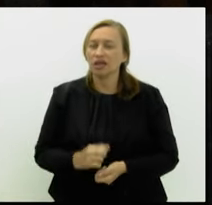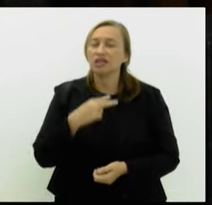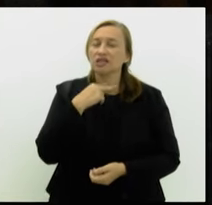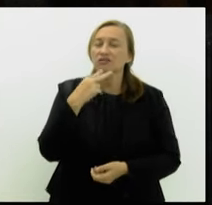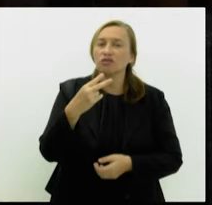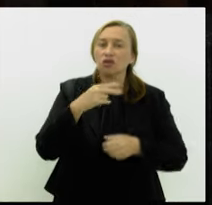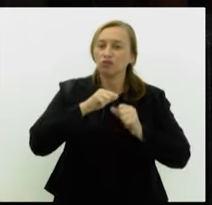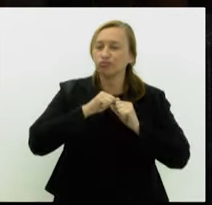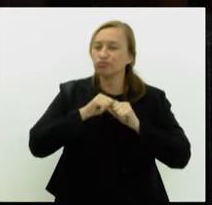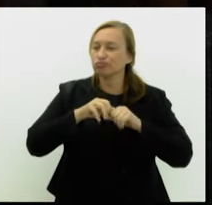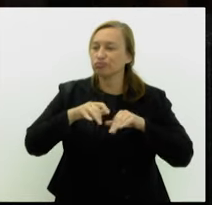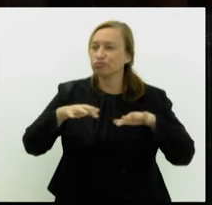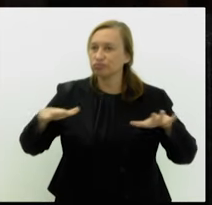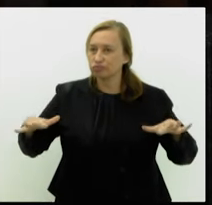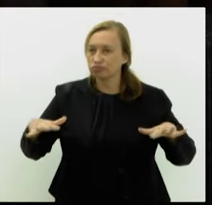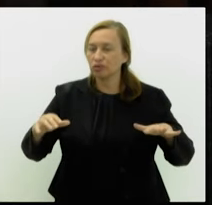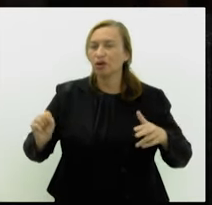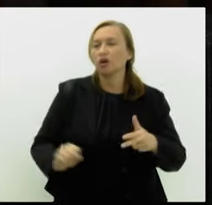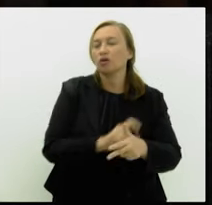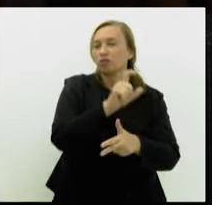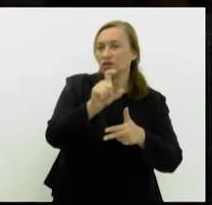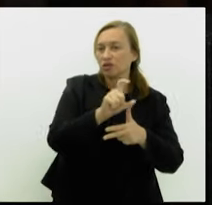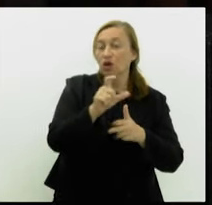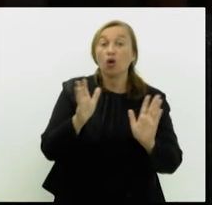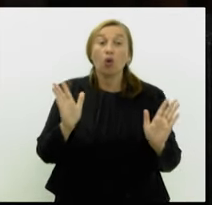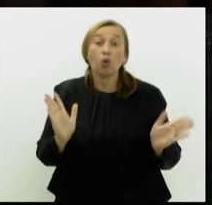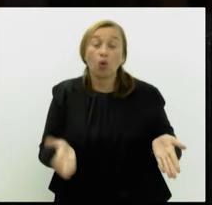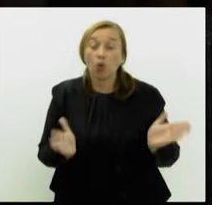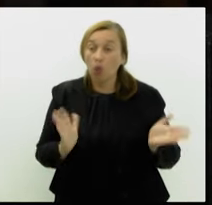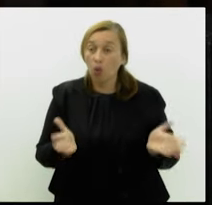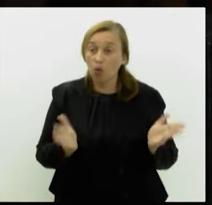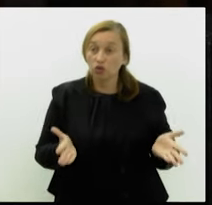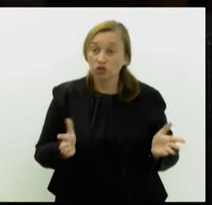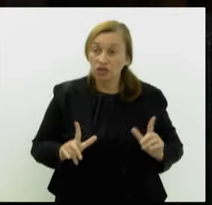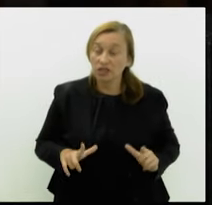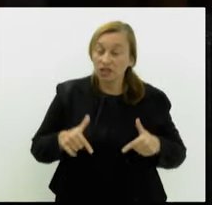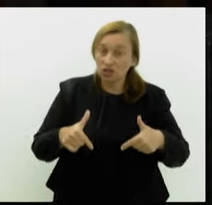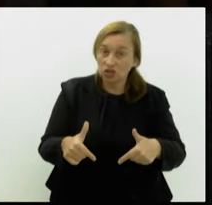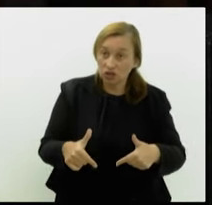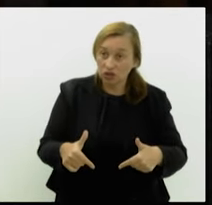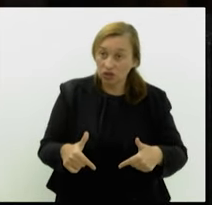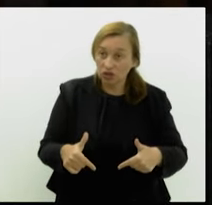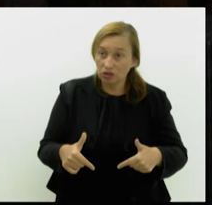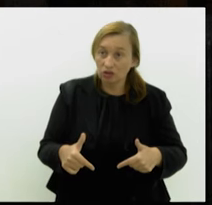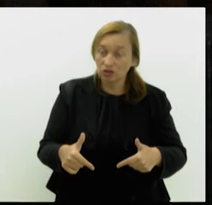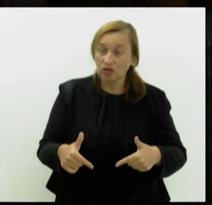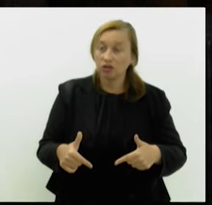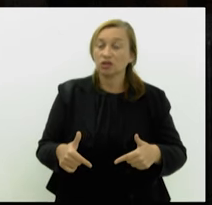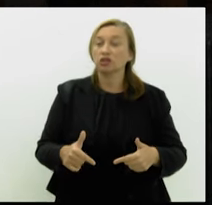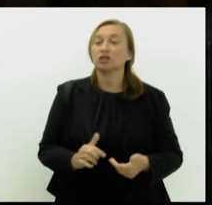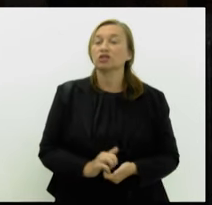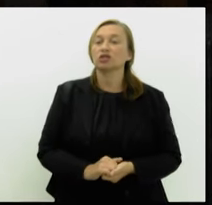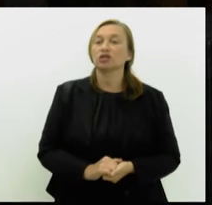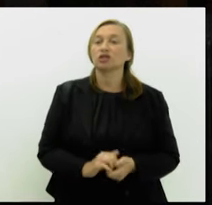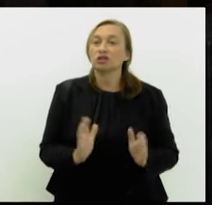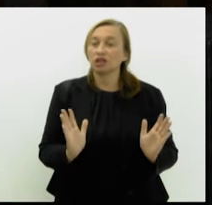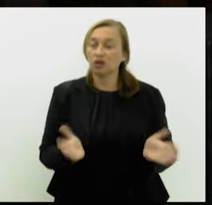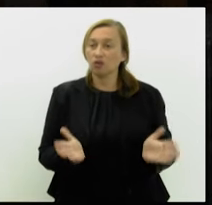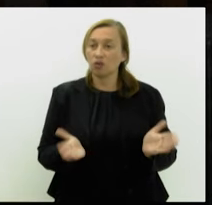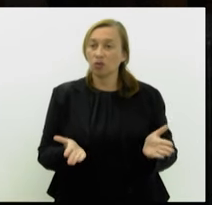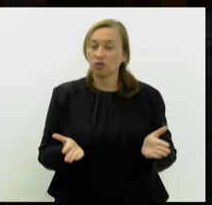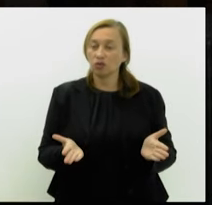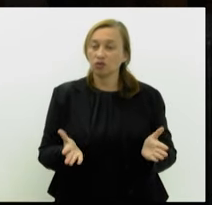ecoar ao Poder Executivo e que hoje esta ação que chega através dessa mensagem é com certeza um